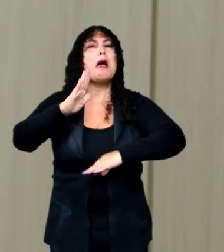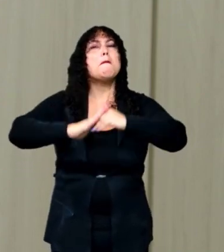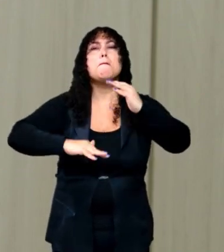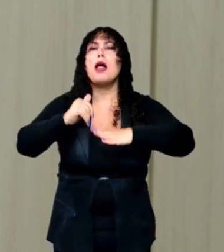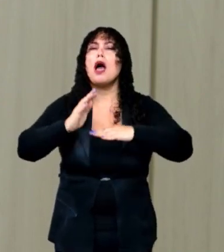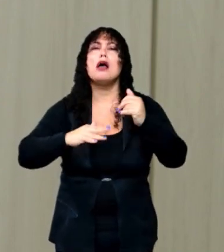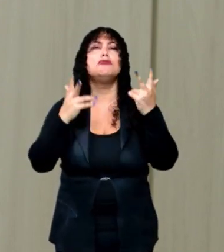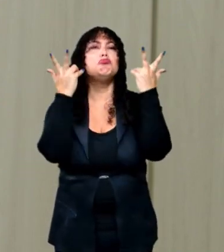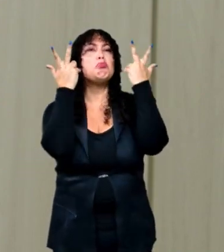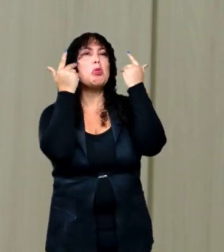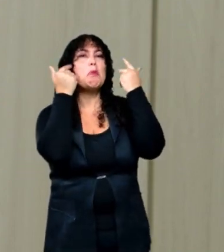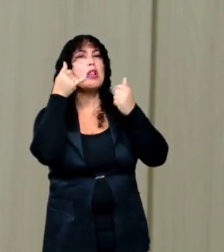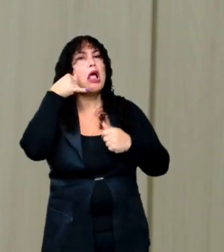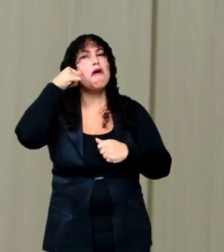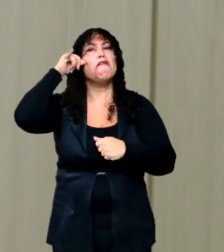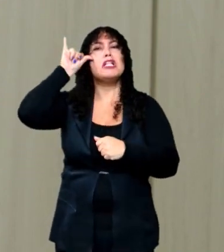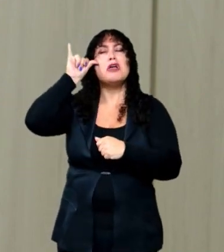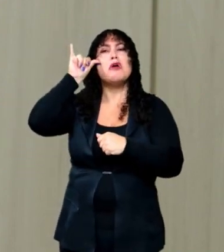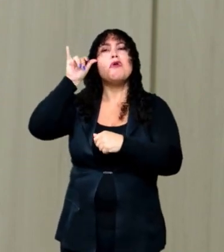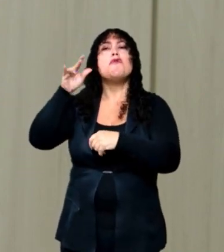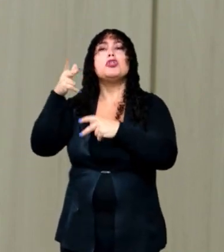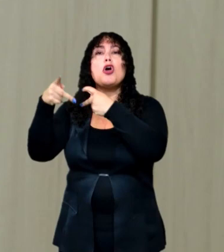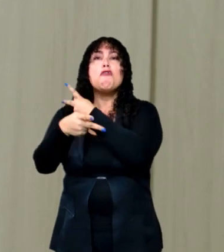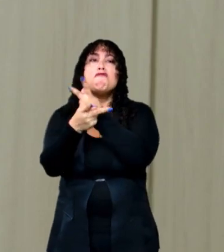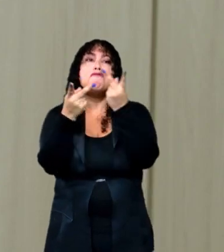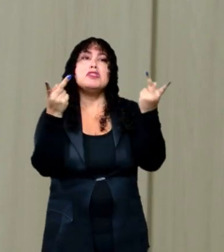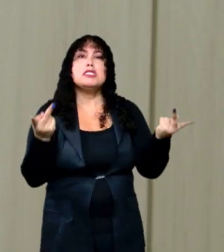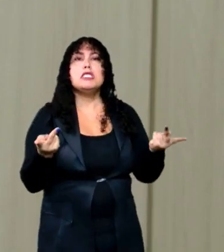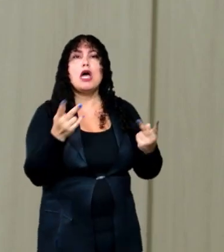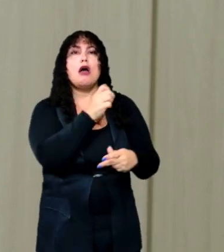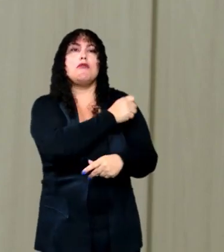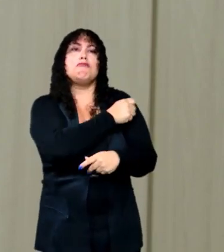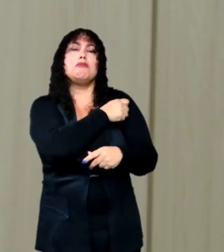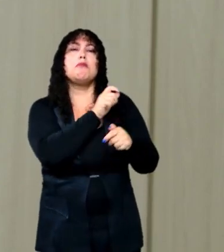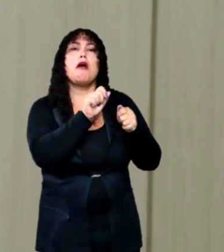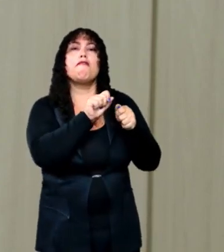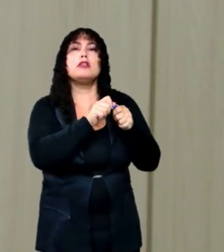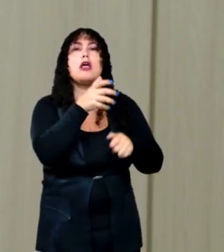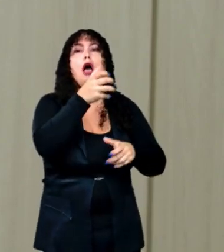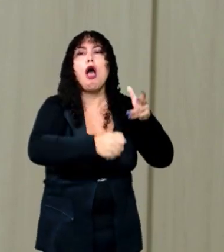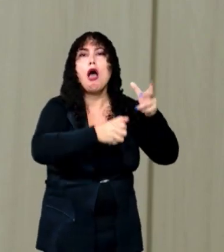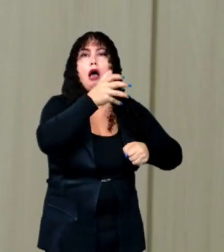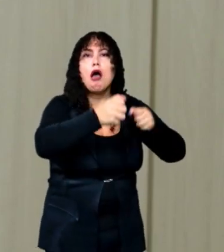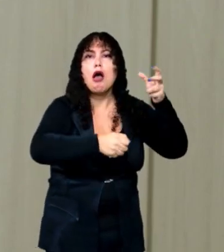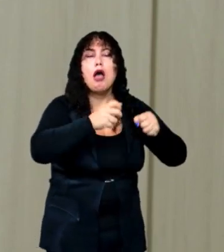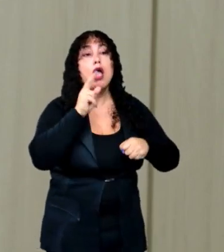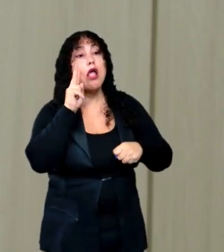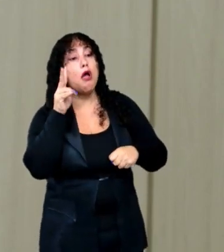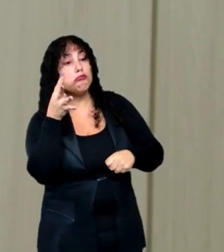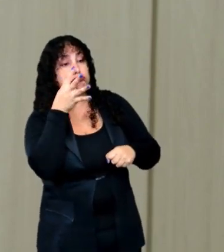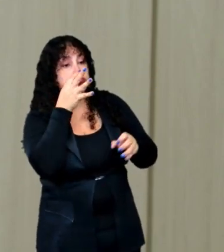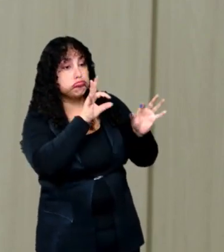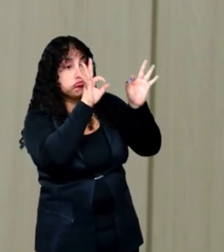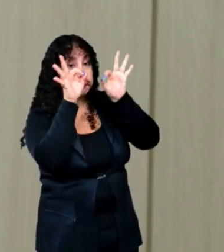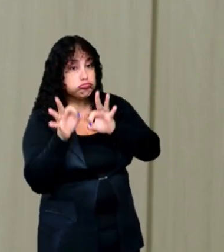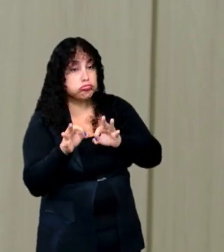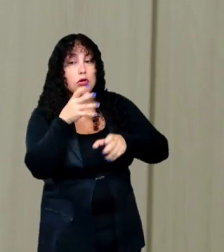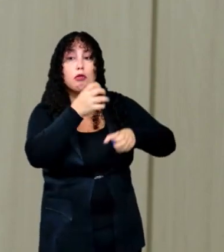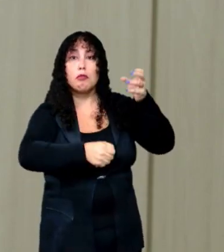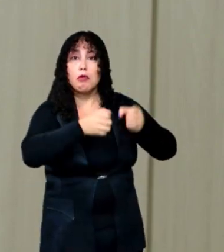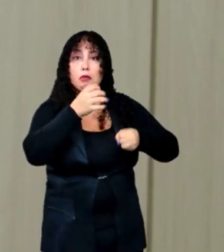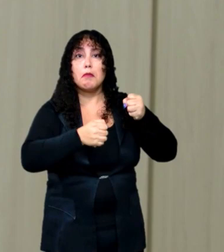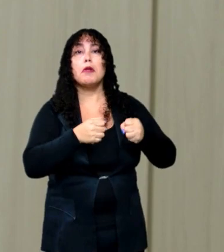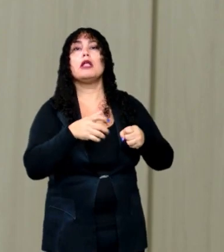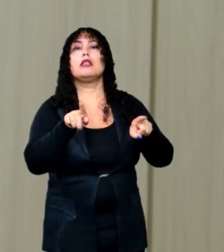da fazenda, eu só vou lá levar os estudantes para fazer uma ordenha, por exemplo. Não, eles vão lá para ver a ordenha, mas eles vão lá também para